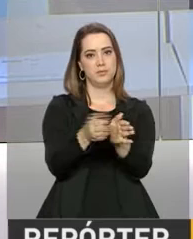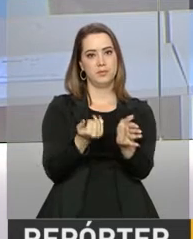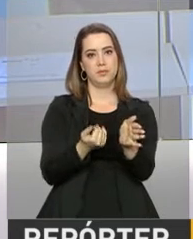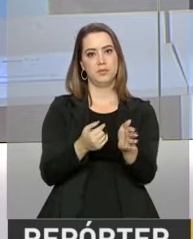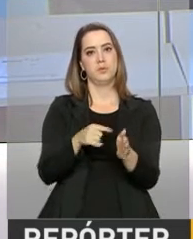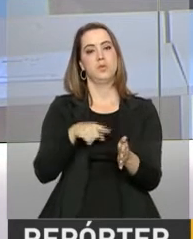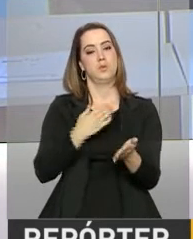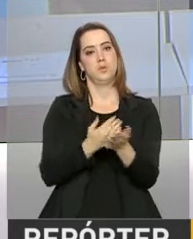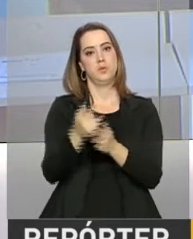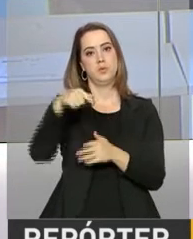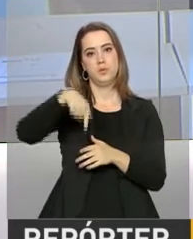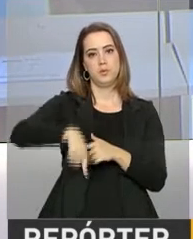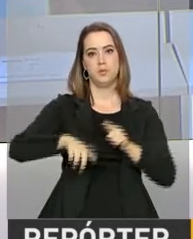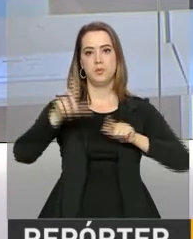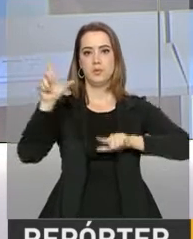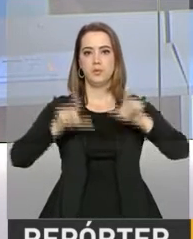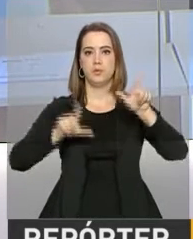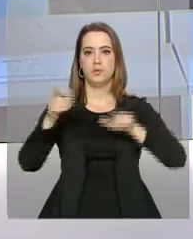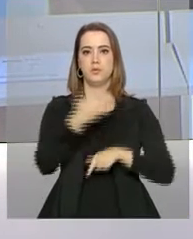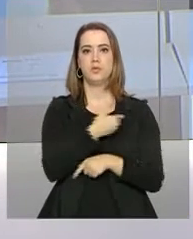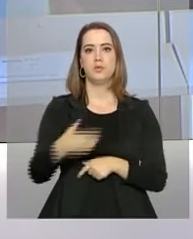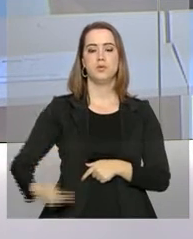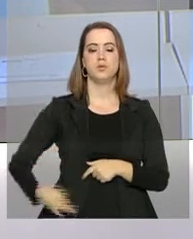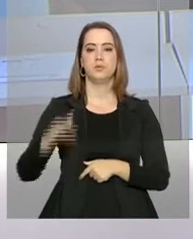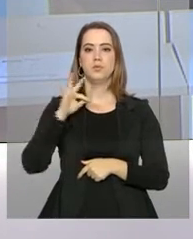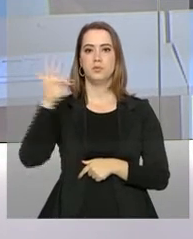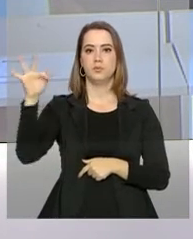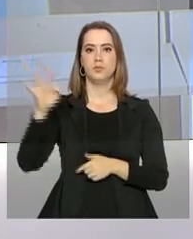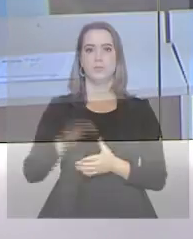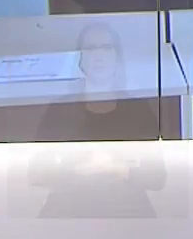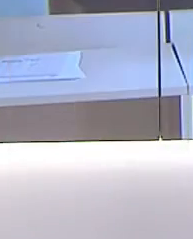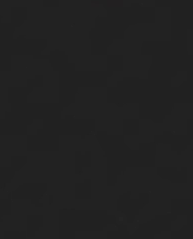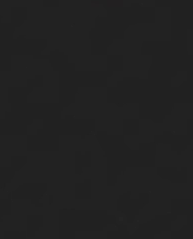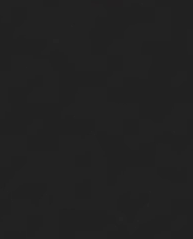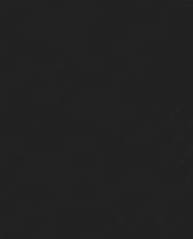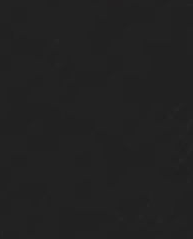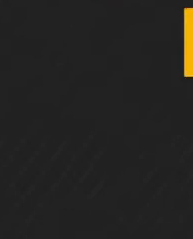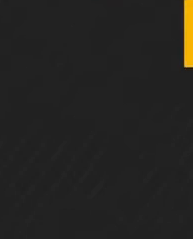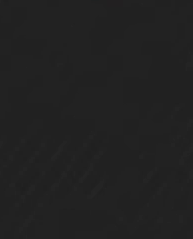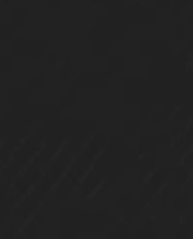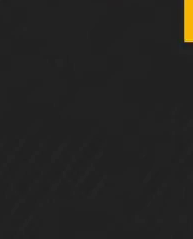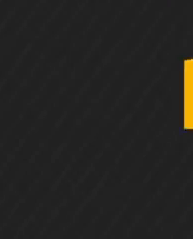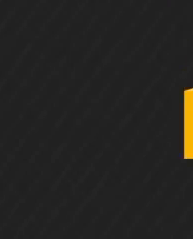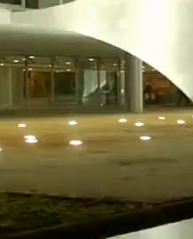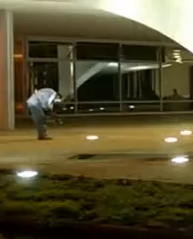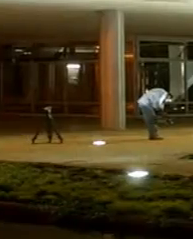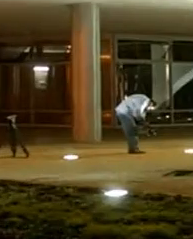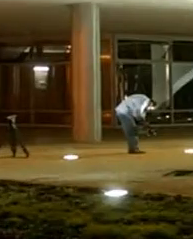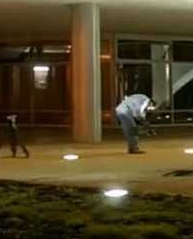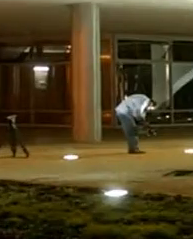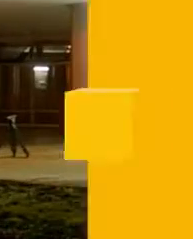sociais. Continue com a gente aqui na NBR, a TV do Governo Federal. Música